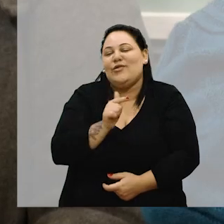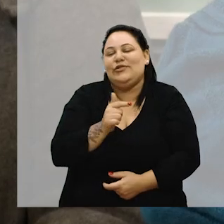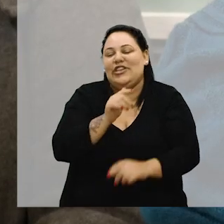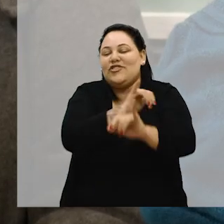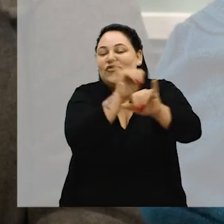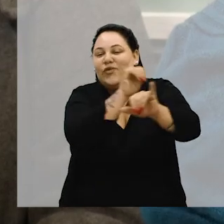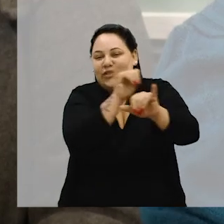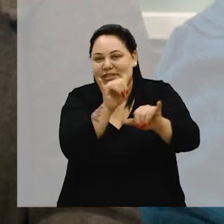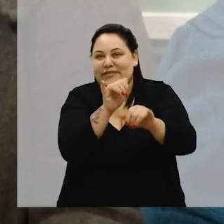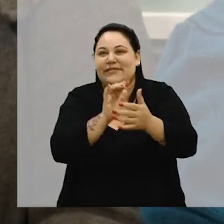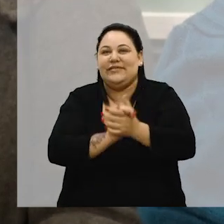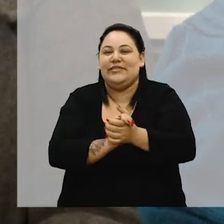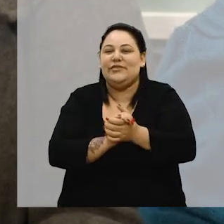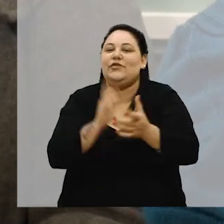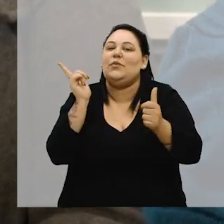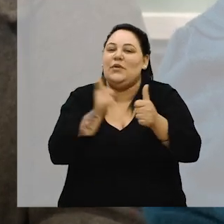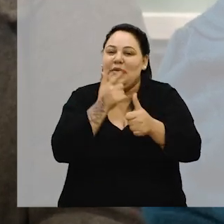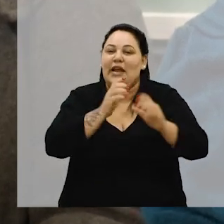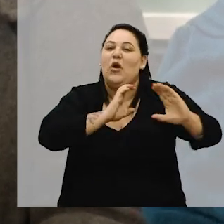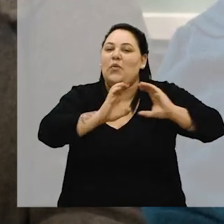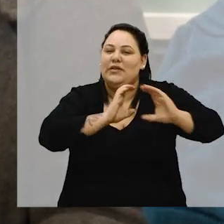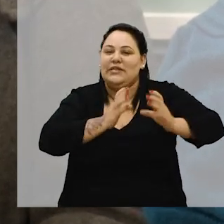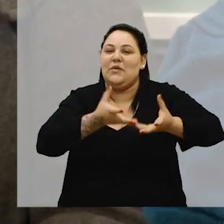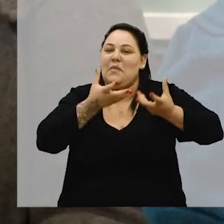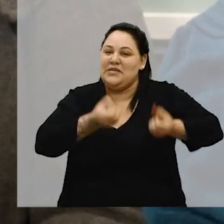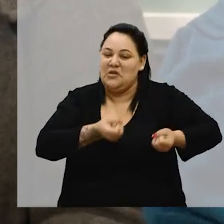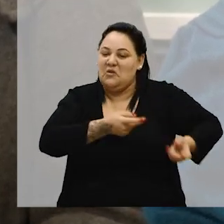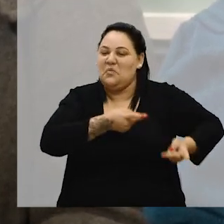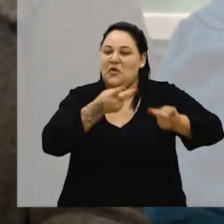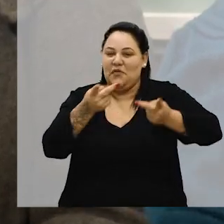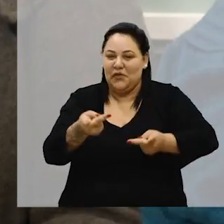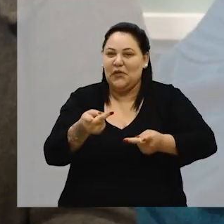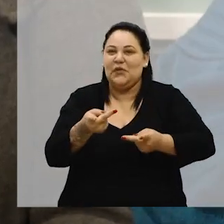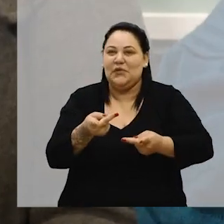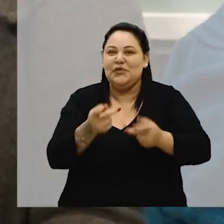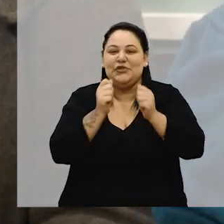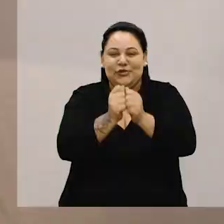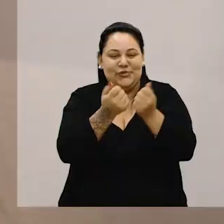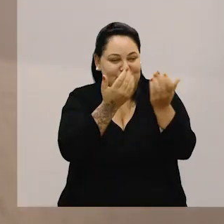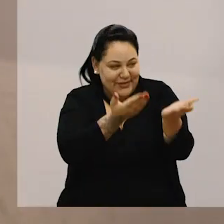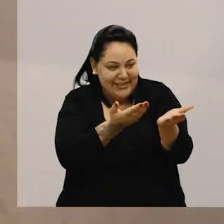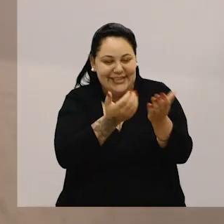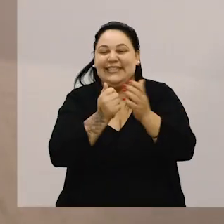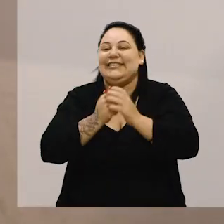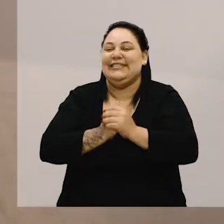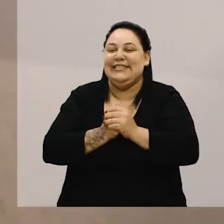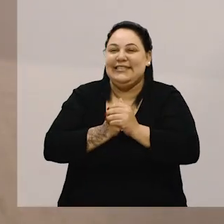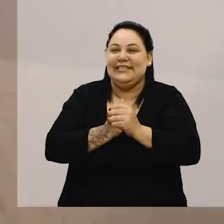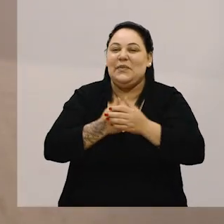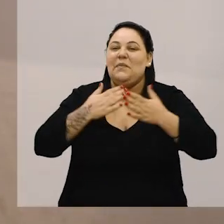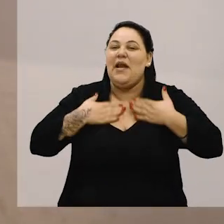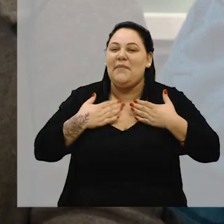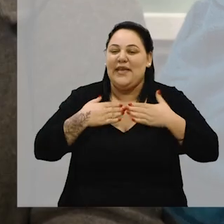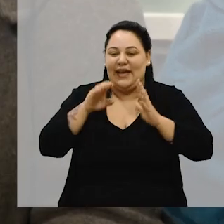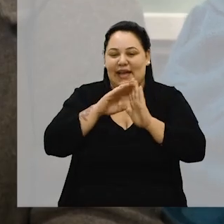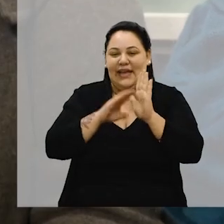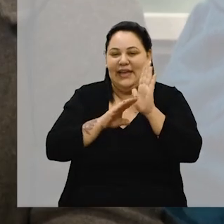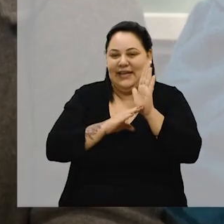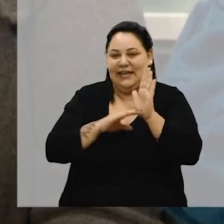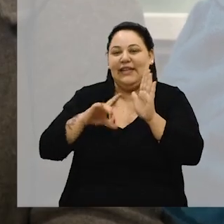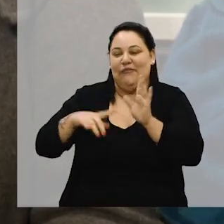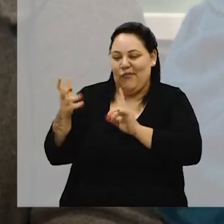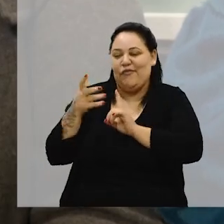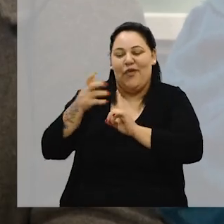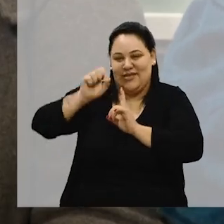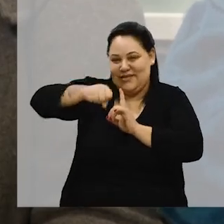muita repercussão. Foi o primeiro veículo que me recebeu. Primeiro programa que me recebeu, já foi contigo. E para minha carreira teve uma